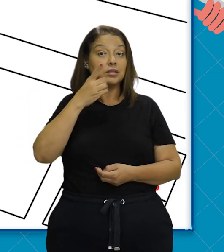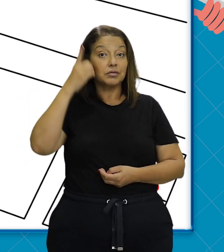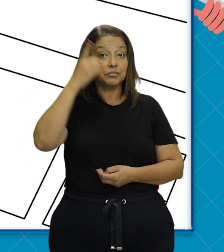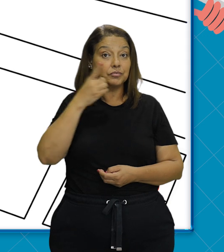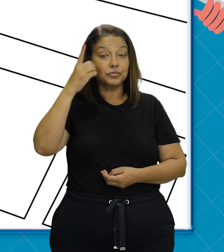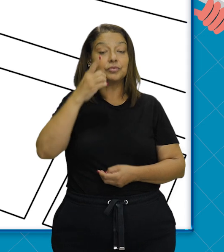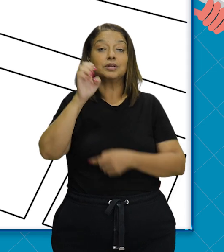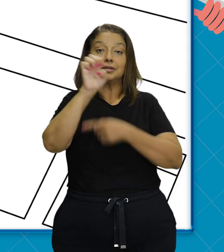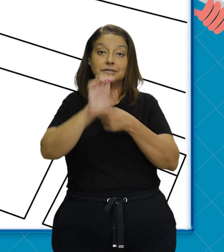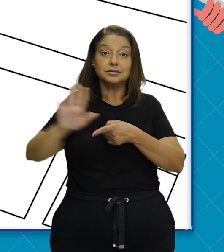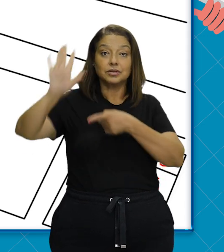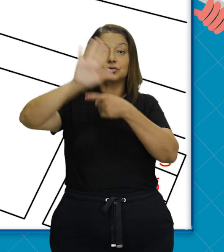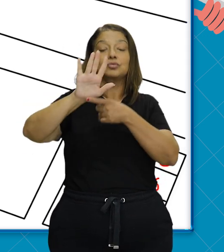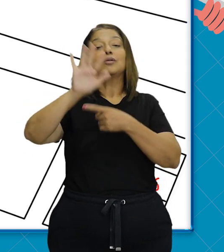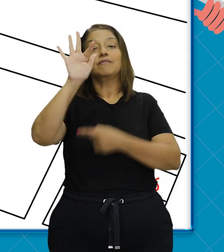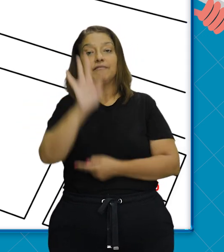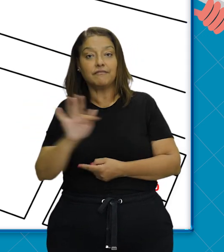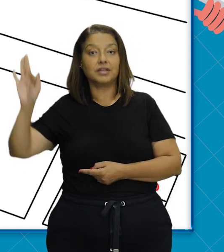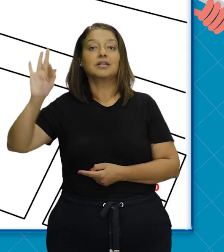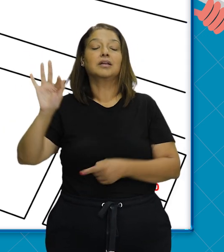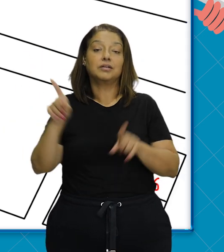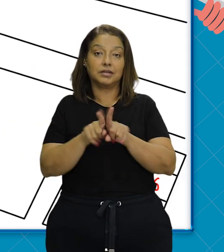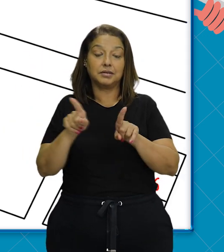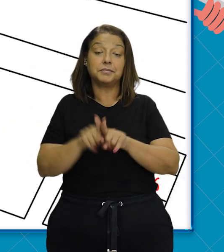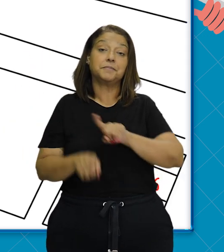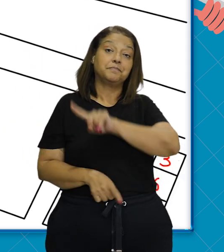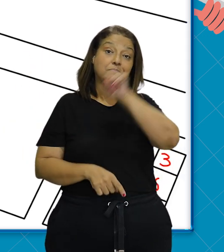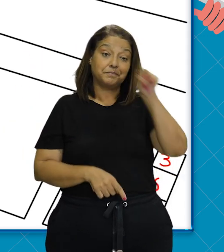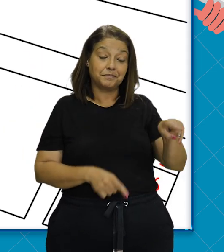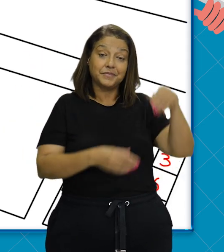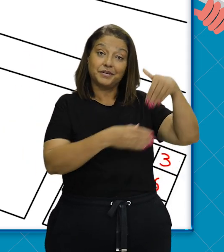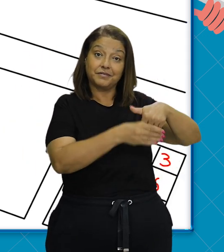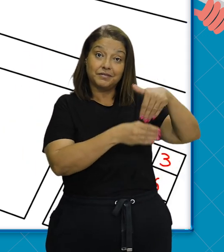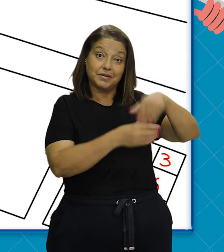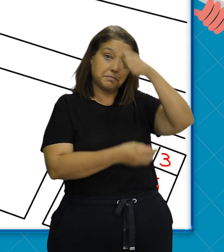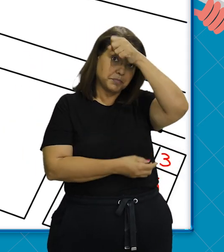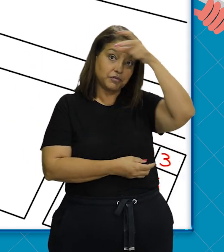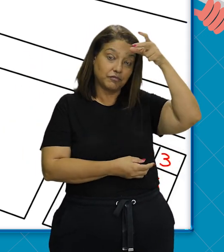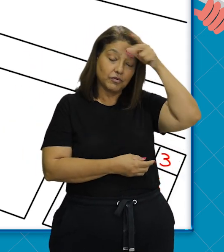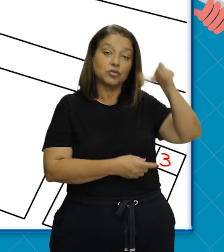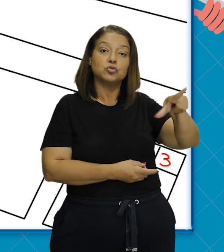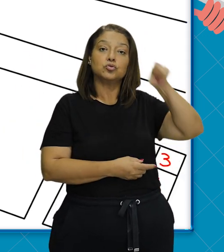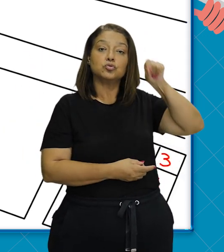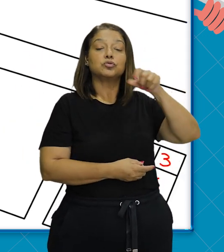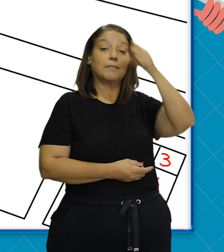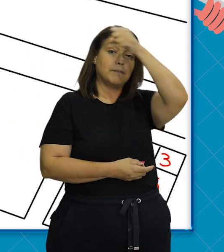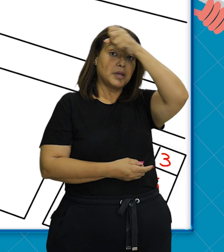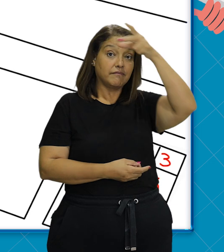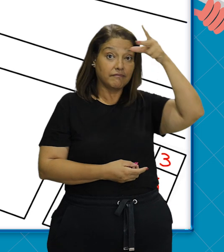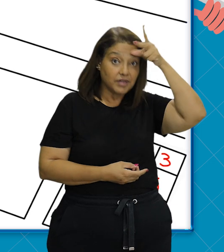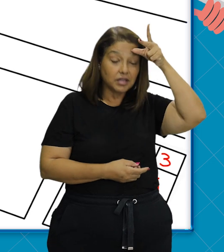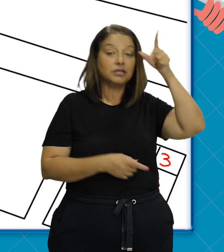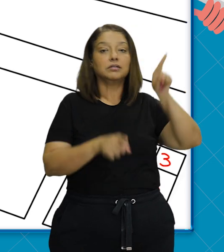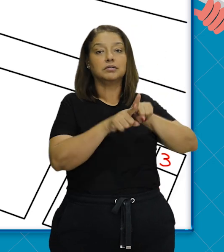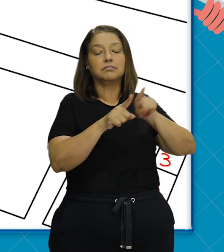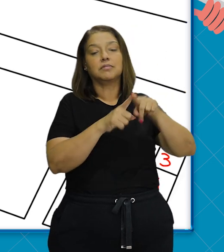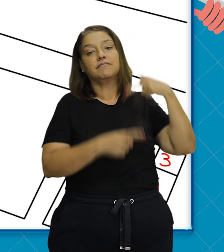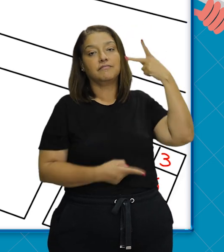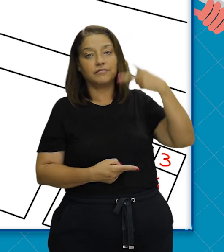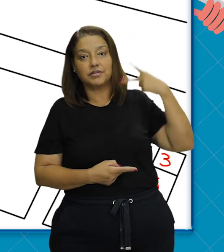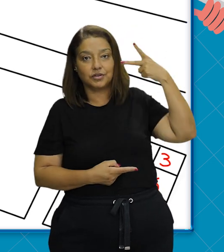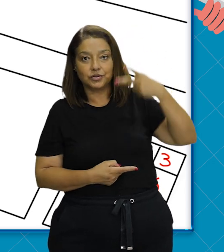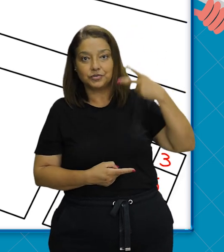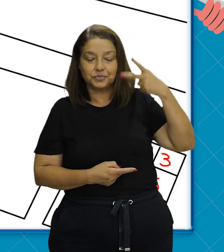governadores, os deputados estaduais e federais. Já nas eleições municipais, as pessoas escolhem os prefeitos e